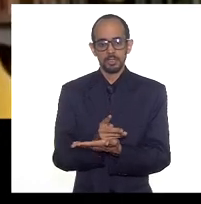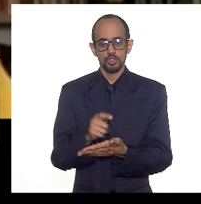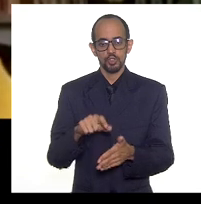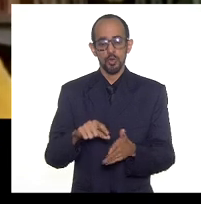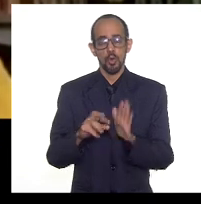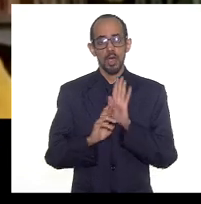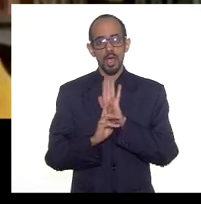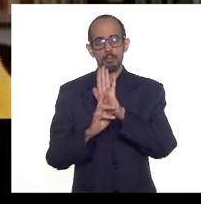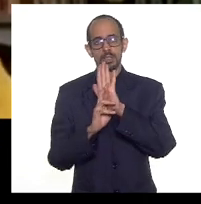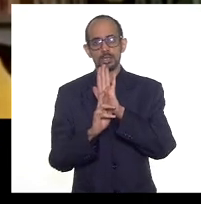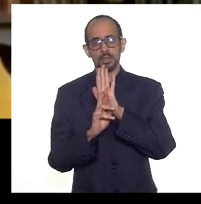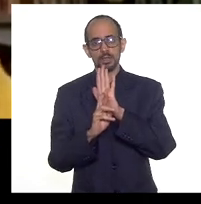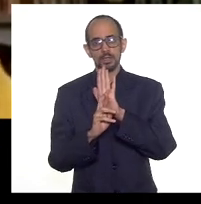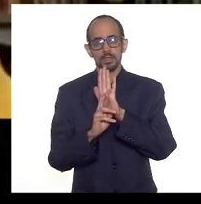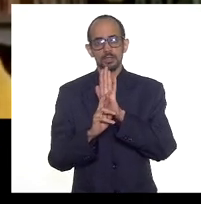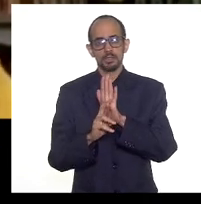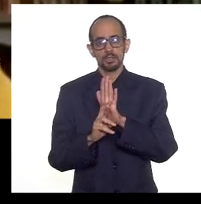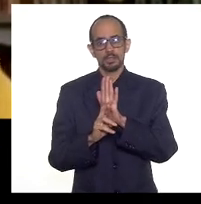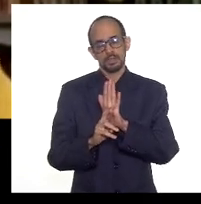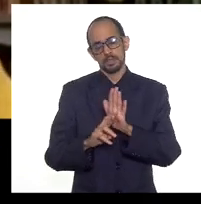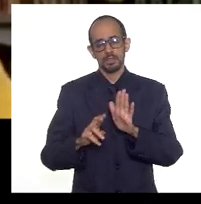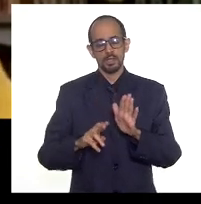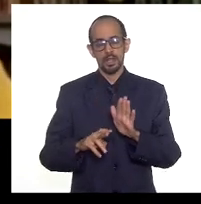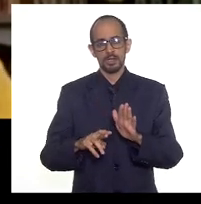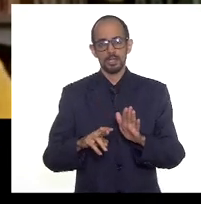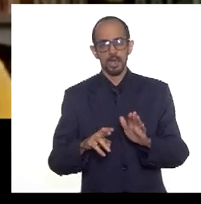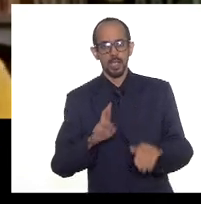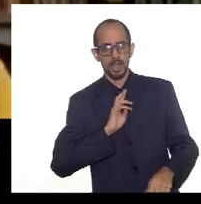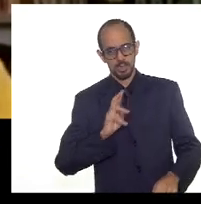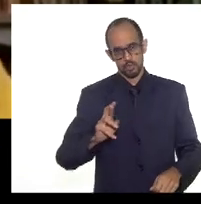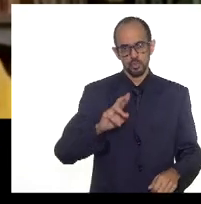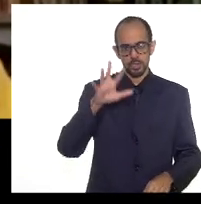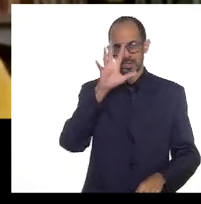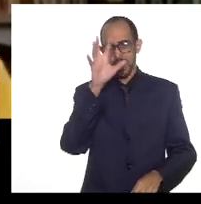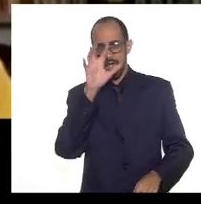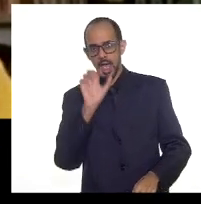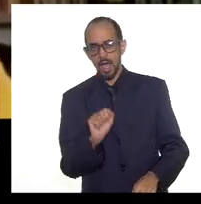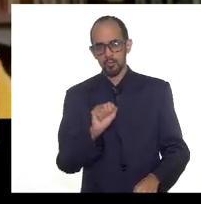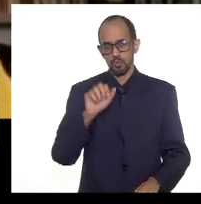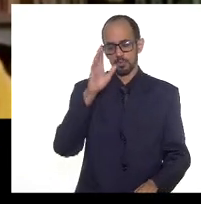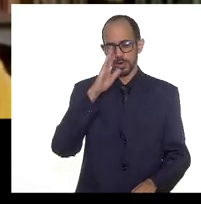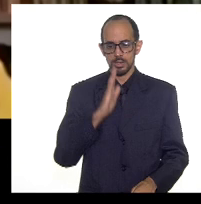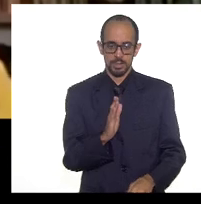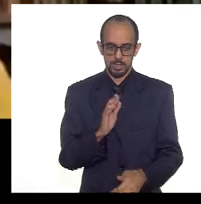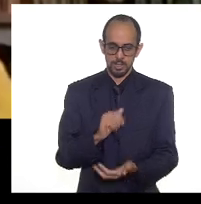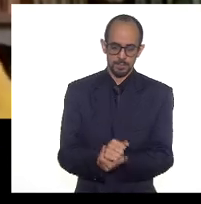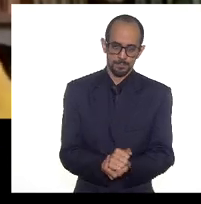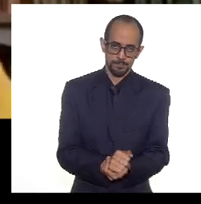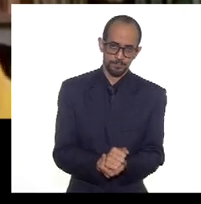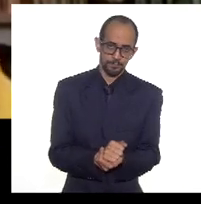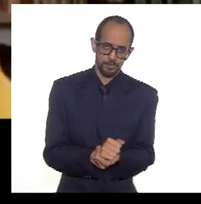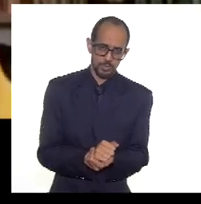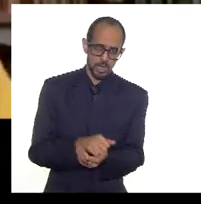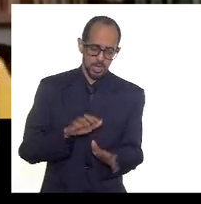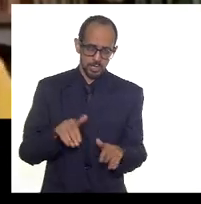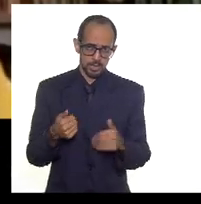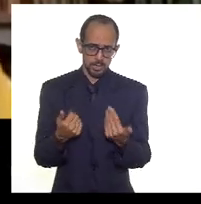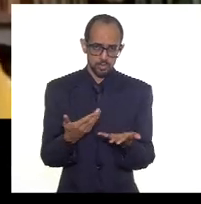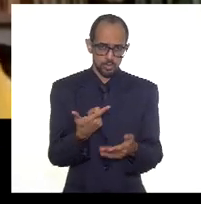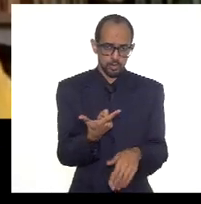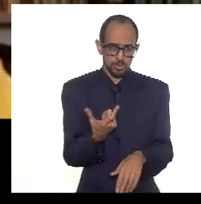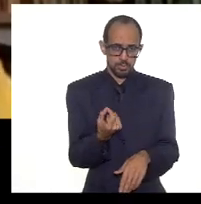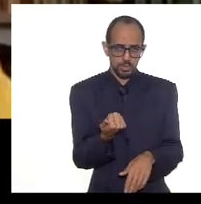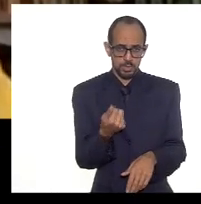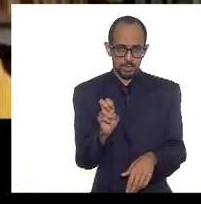afro-brasileiras em Campos, o Fórum Municipal das Religiões Afro-Brasileiras, FRAB. Desde então, desde